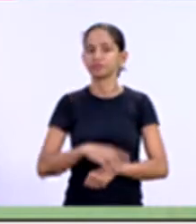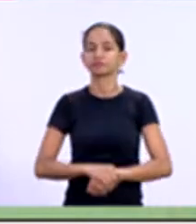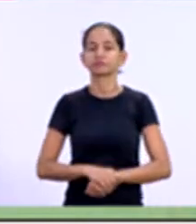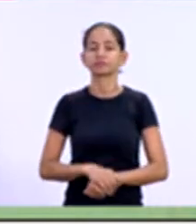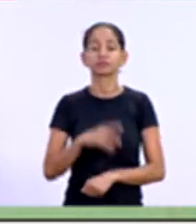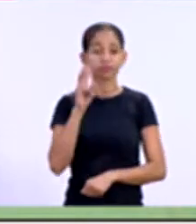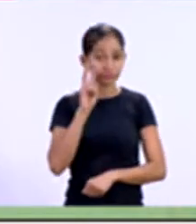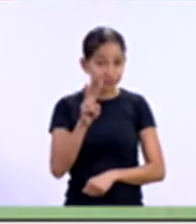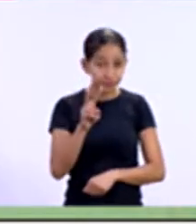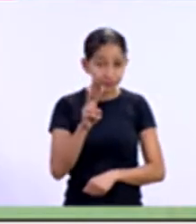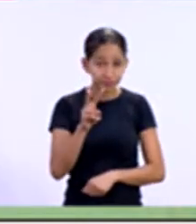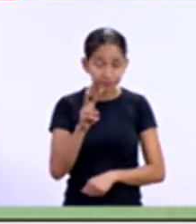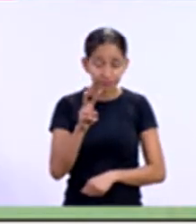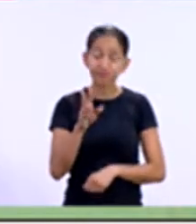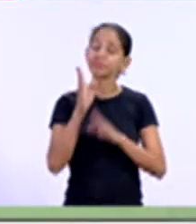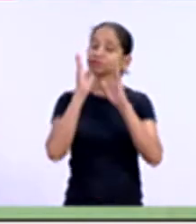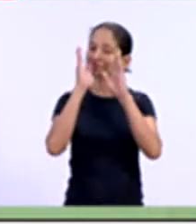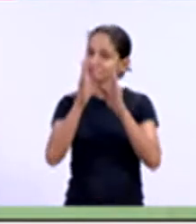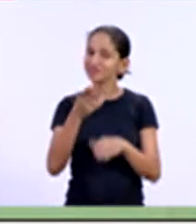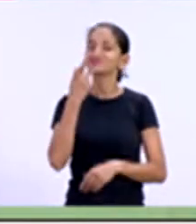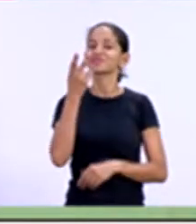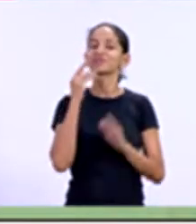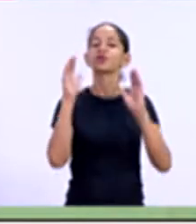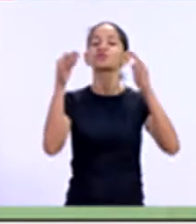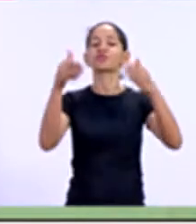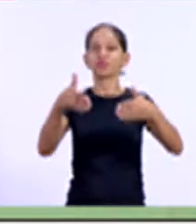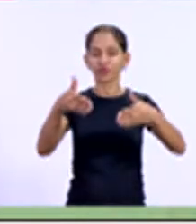Olha lá, que nós já citamos: fórum,